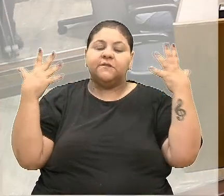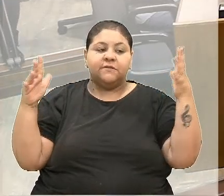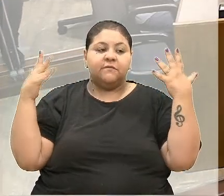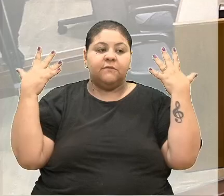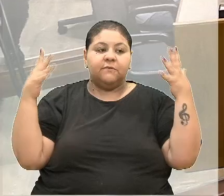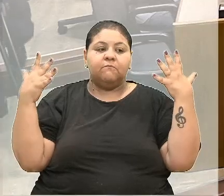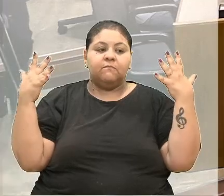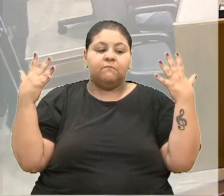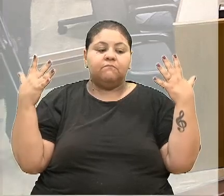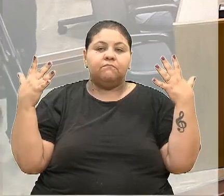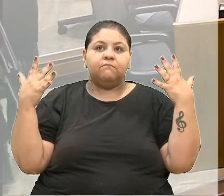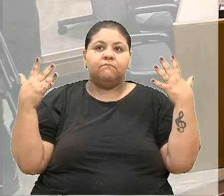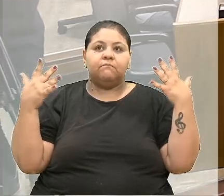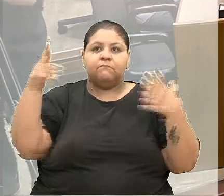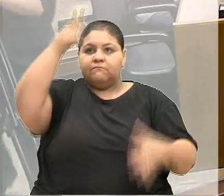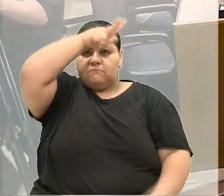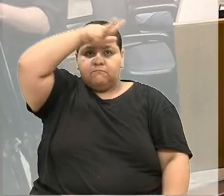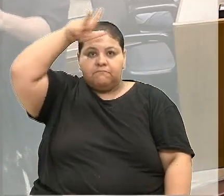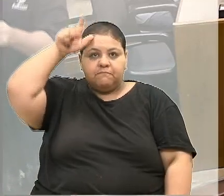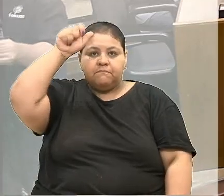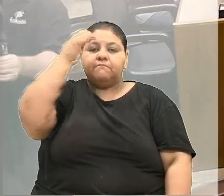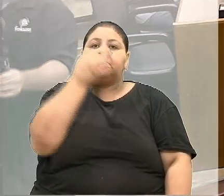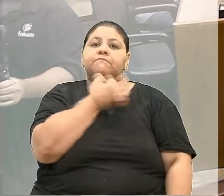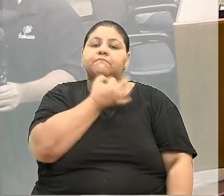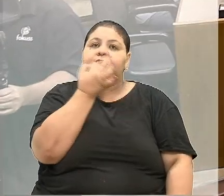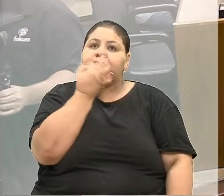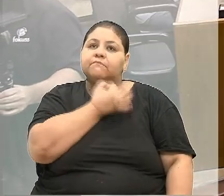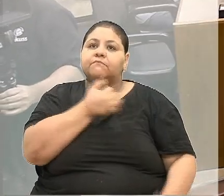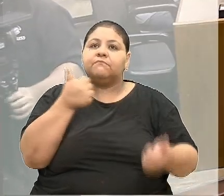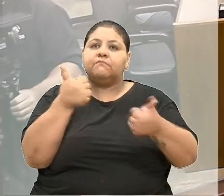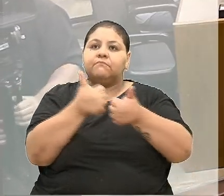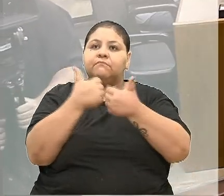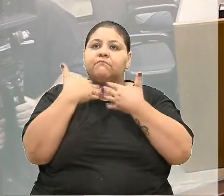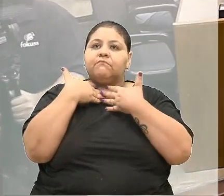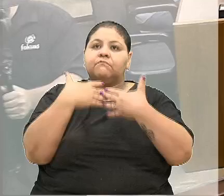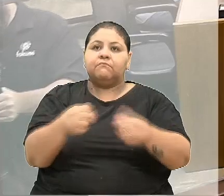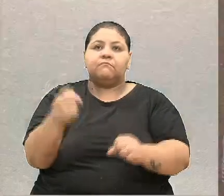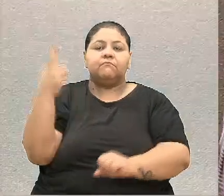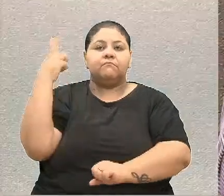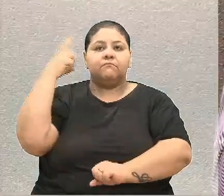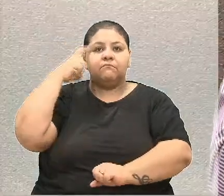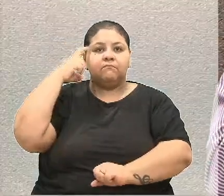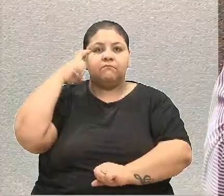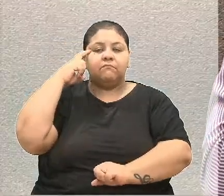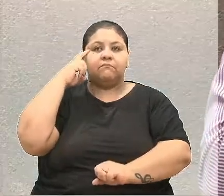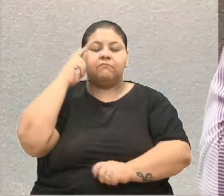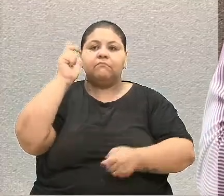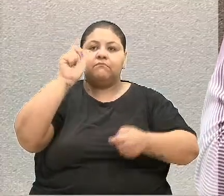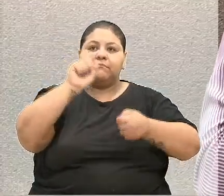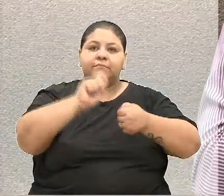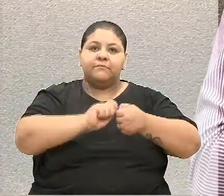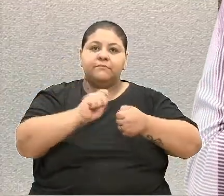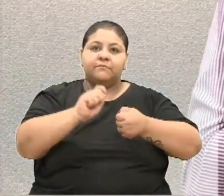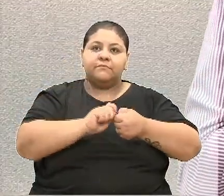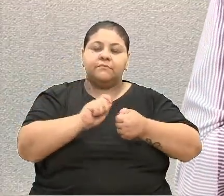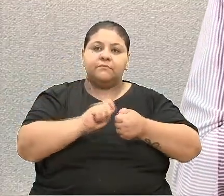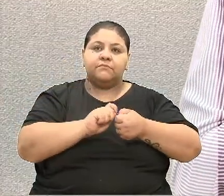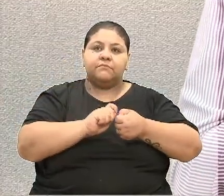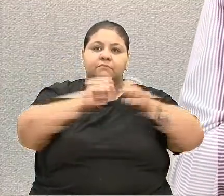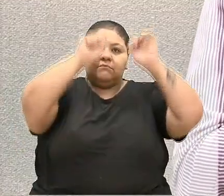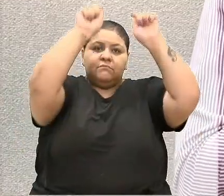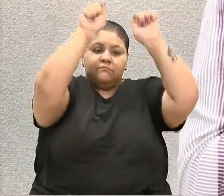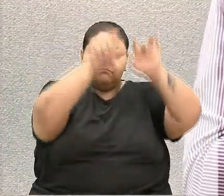congratulações à Prefeitura de Caxias do Sul, por meio da Secretaria da Cultura, pela realização da Magia